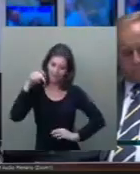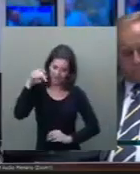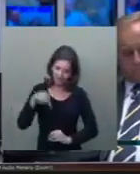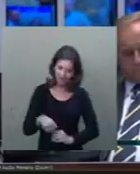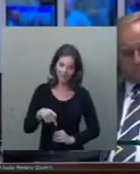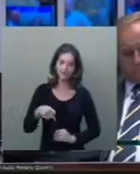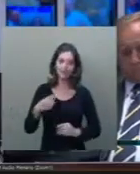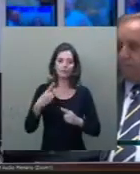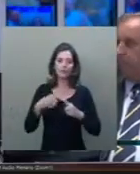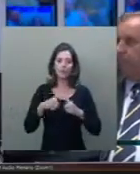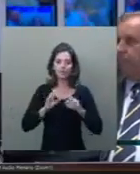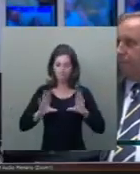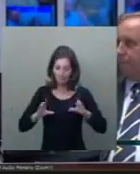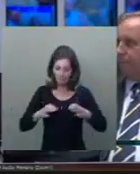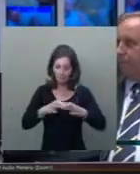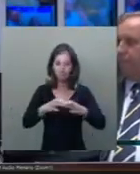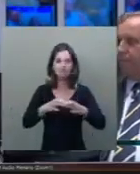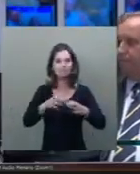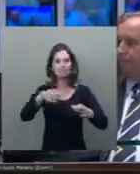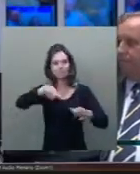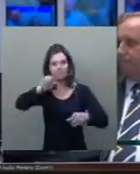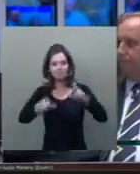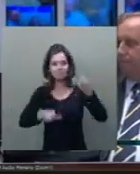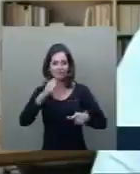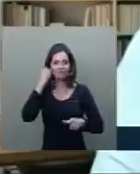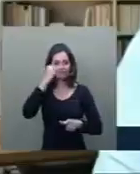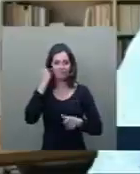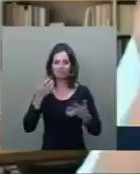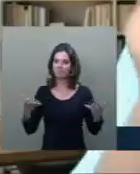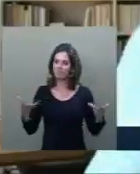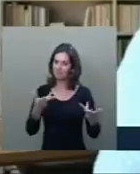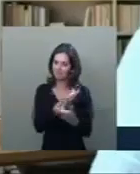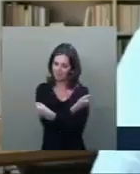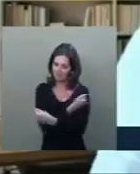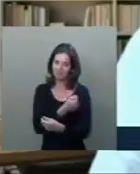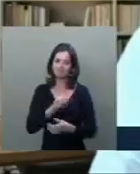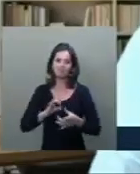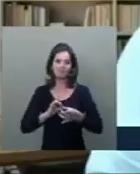de um time de primeira, como exige a própria democracia. Obrigado, presidente Salsi.